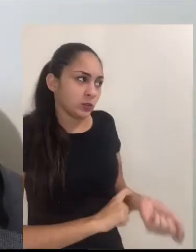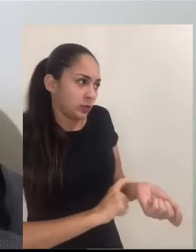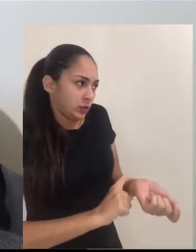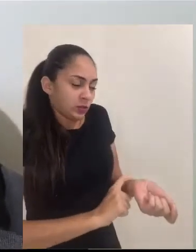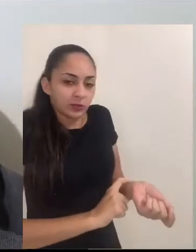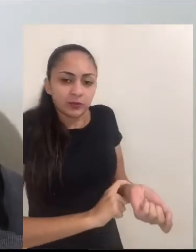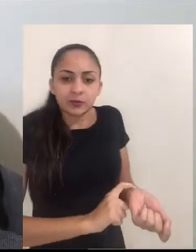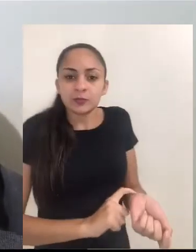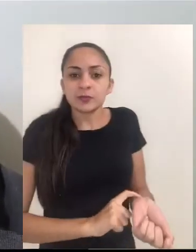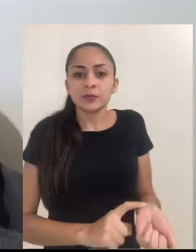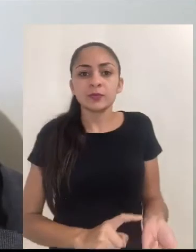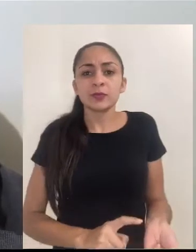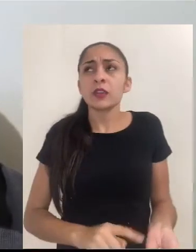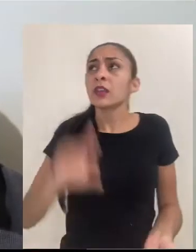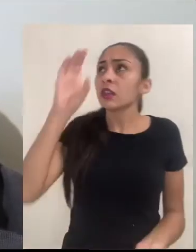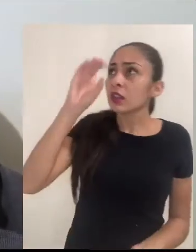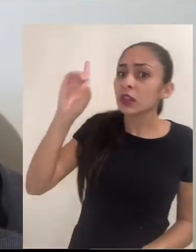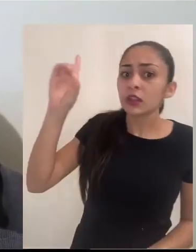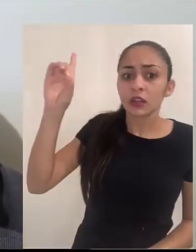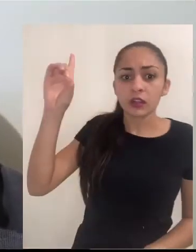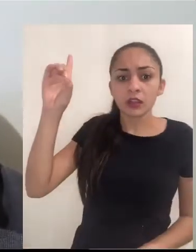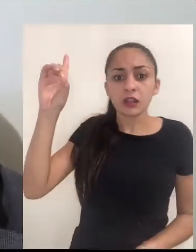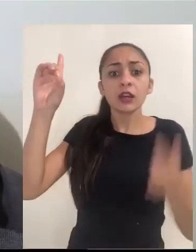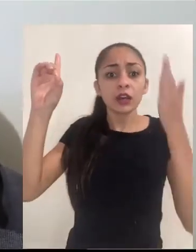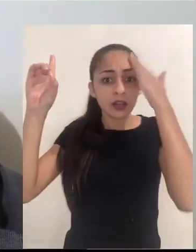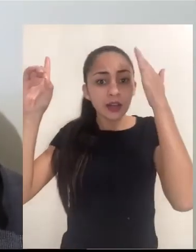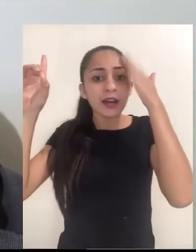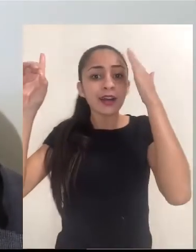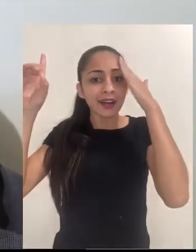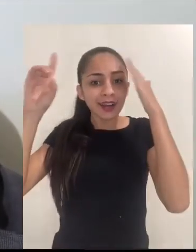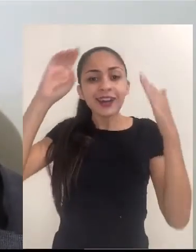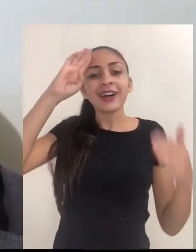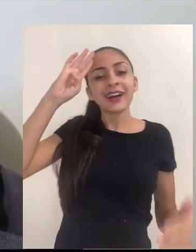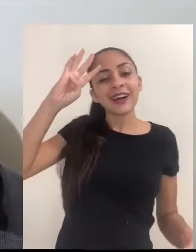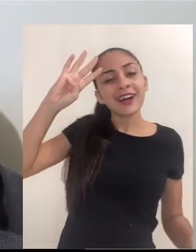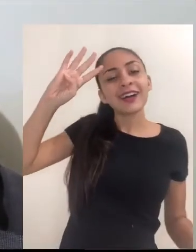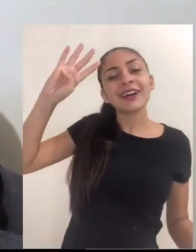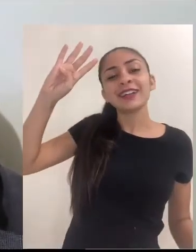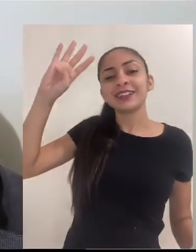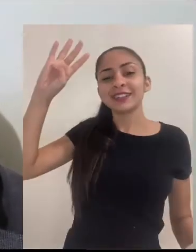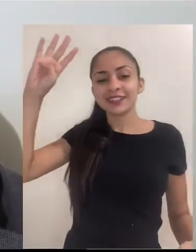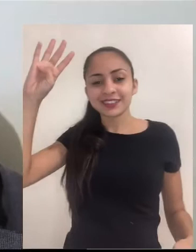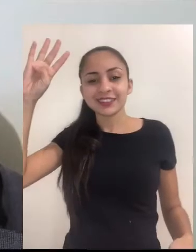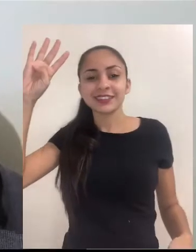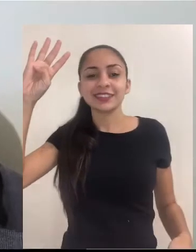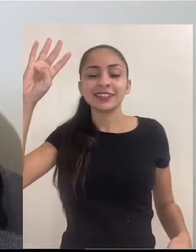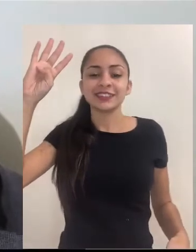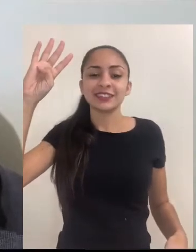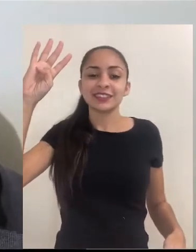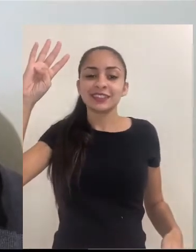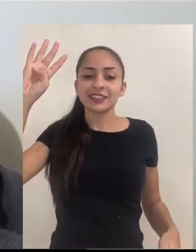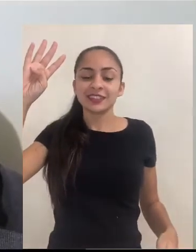não desiste dos sonhos. E Deus sabe quais são os planos que tem guardado para ele. A